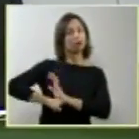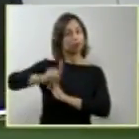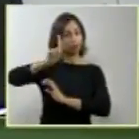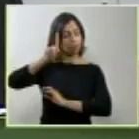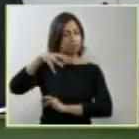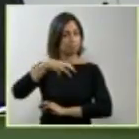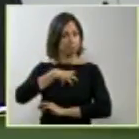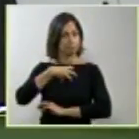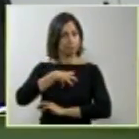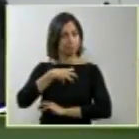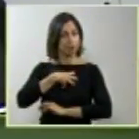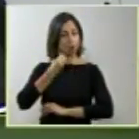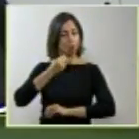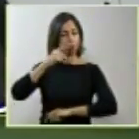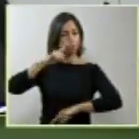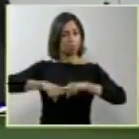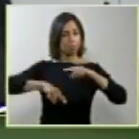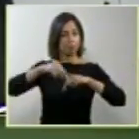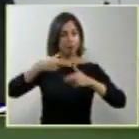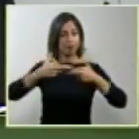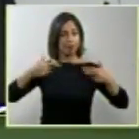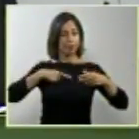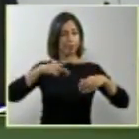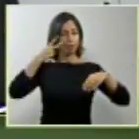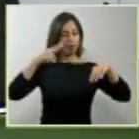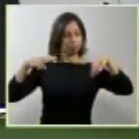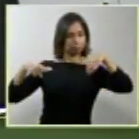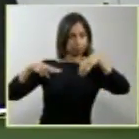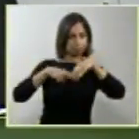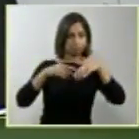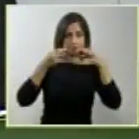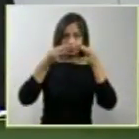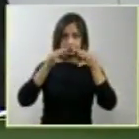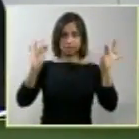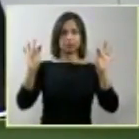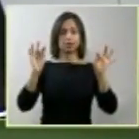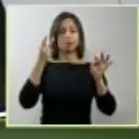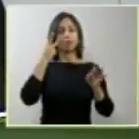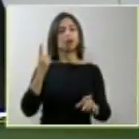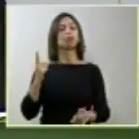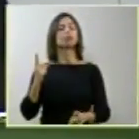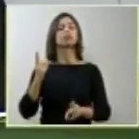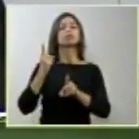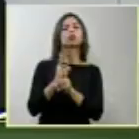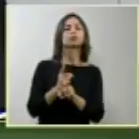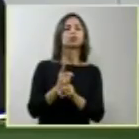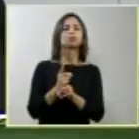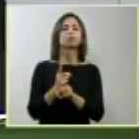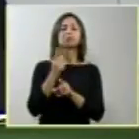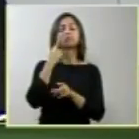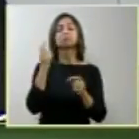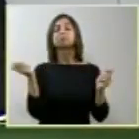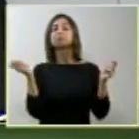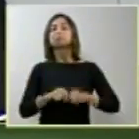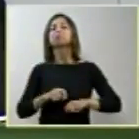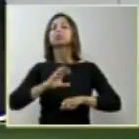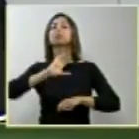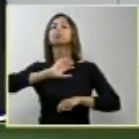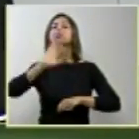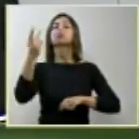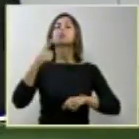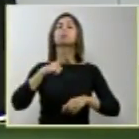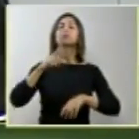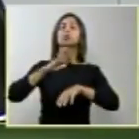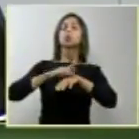quanto ao equipamento visando detectar possíveis anomalias no